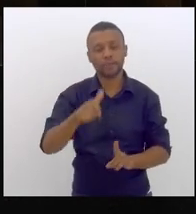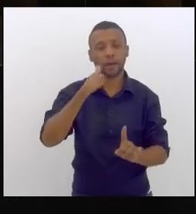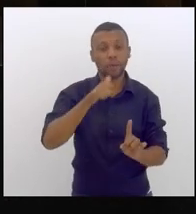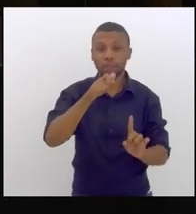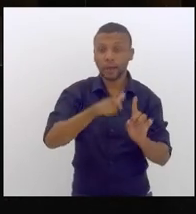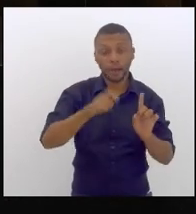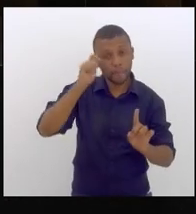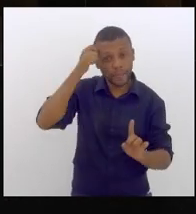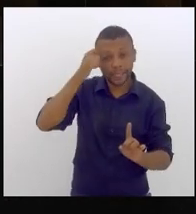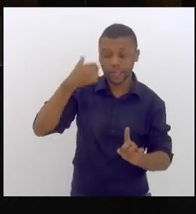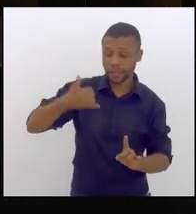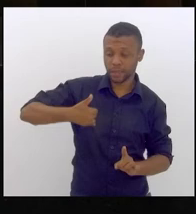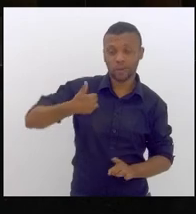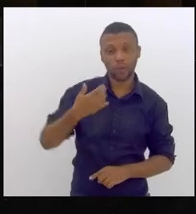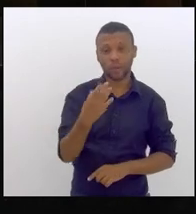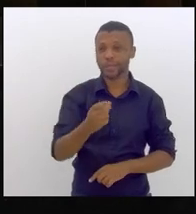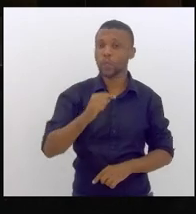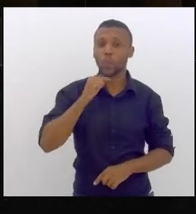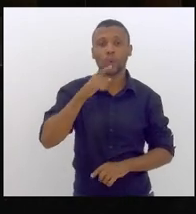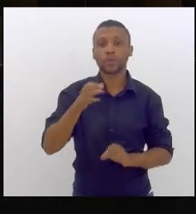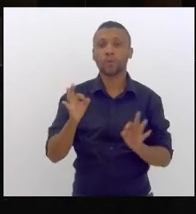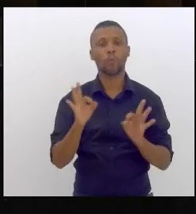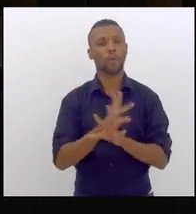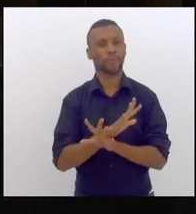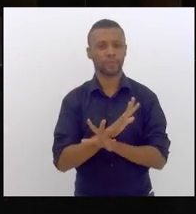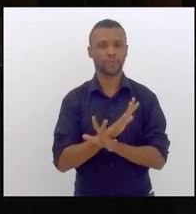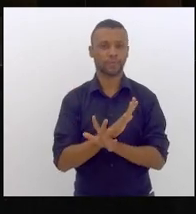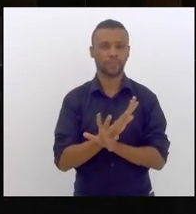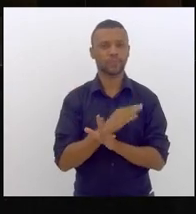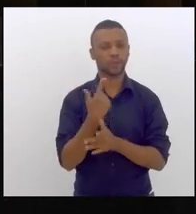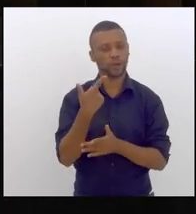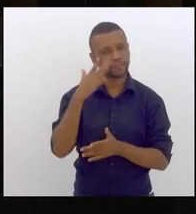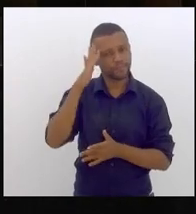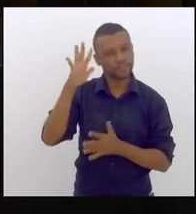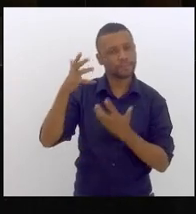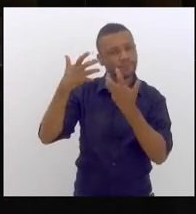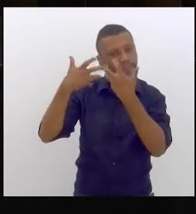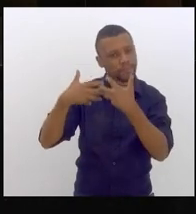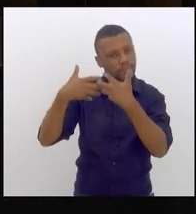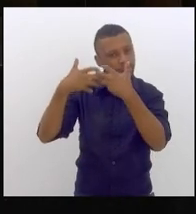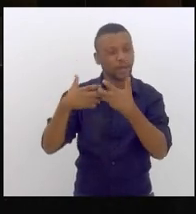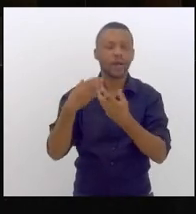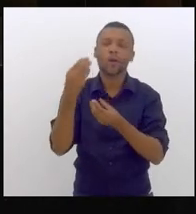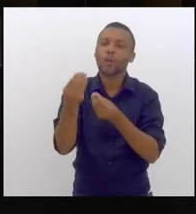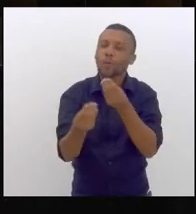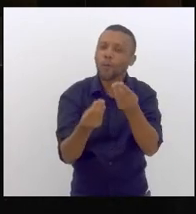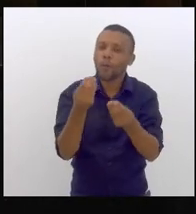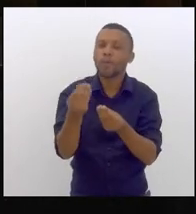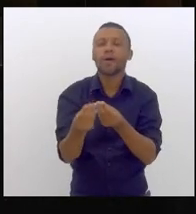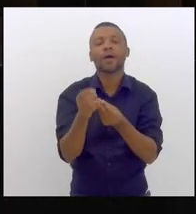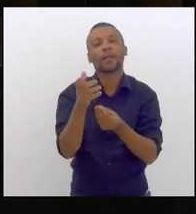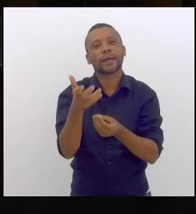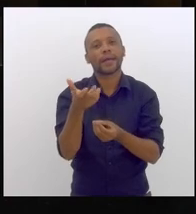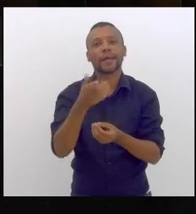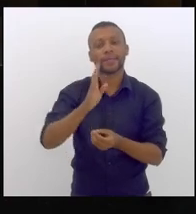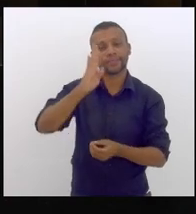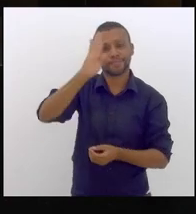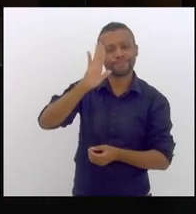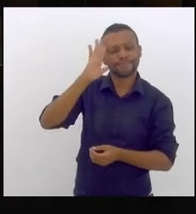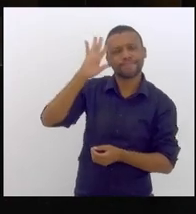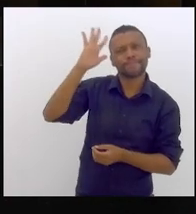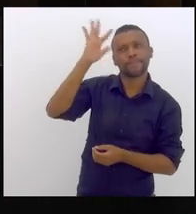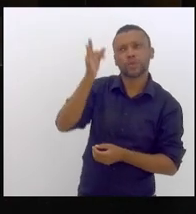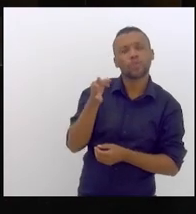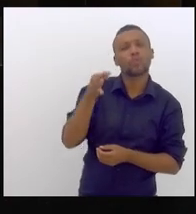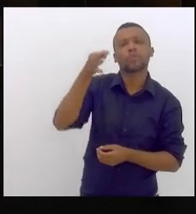não chegou aos 40 anos. Então, que a gente possa pensar de que maneira a gente quer esse país, de que maneira a